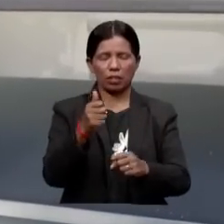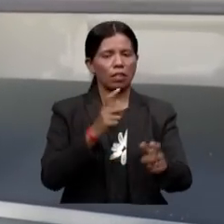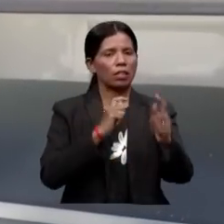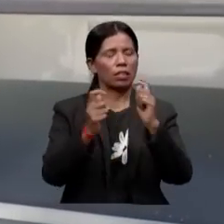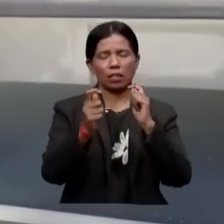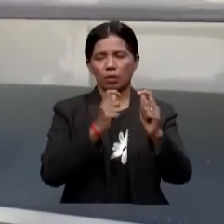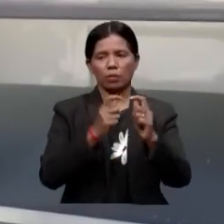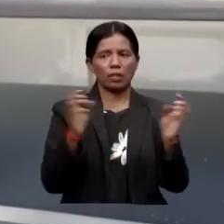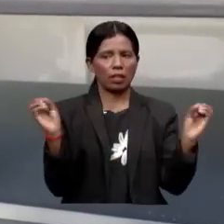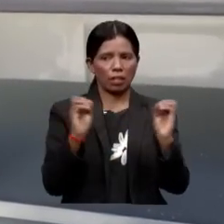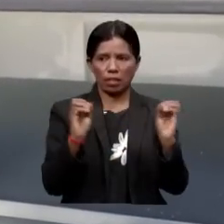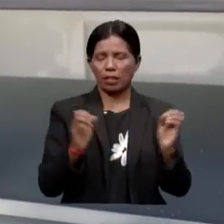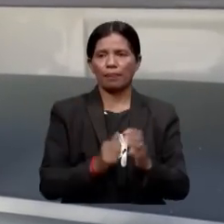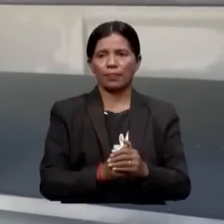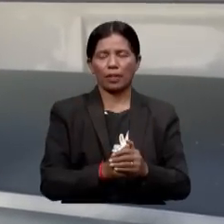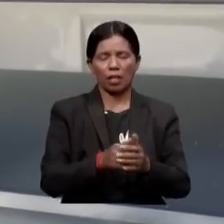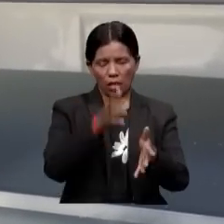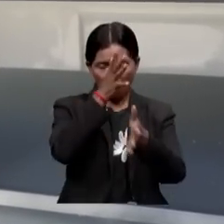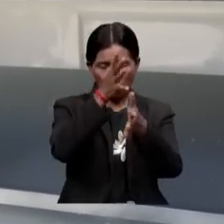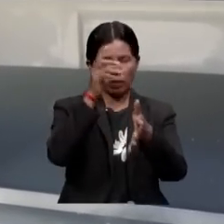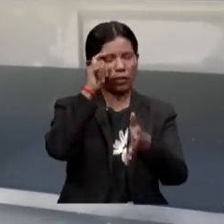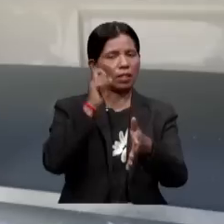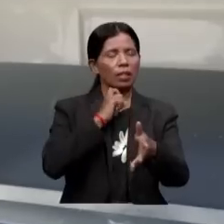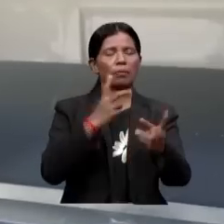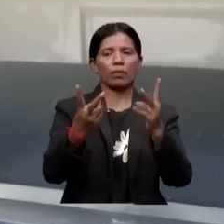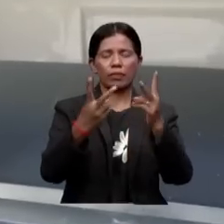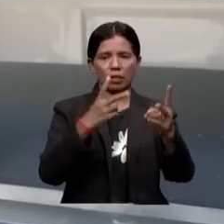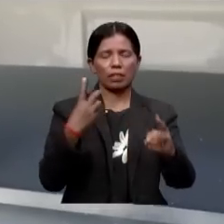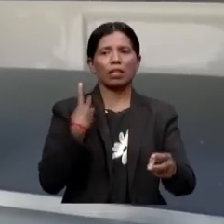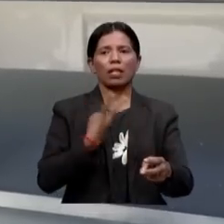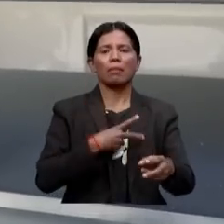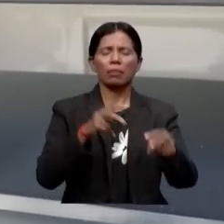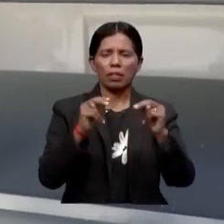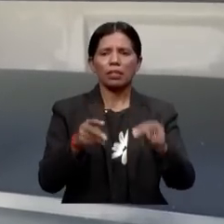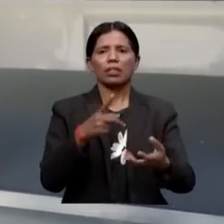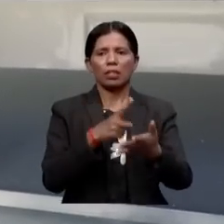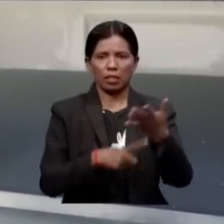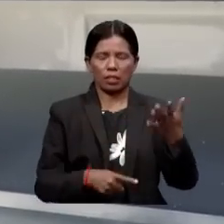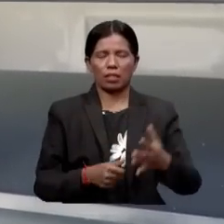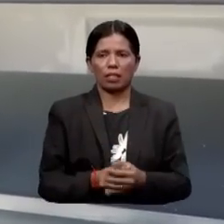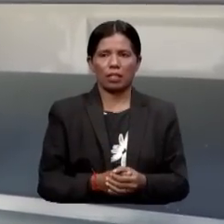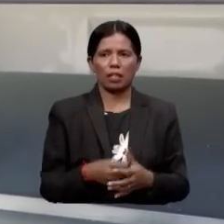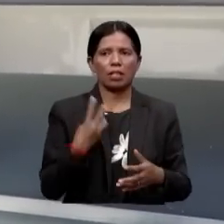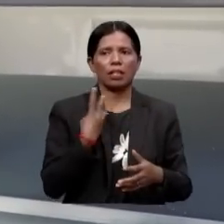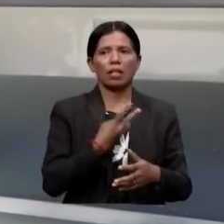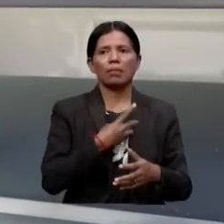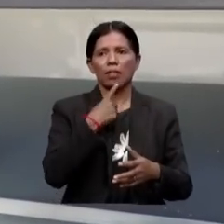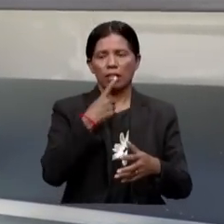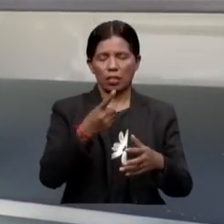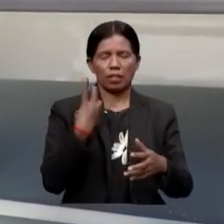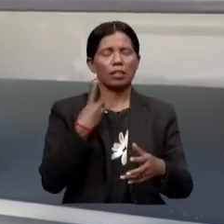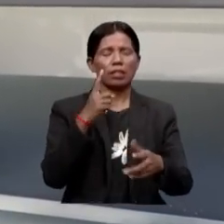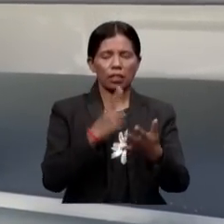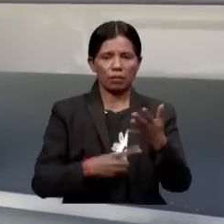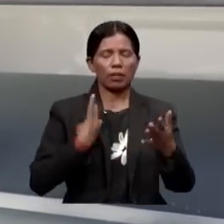hija. Agora abonana mai visita ami, ne usu ami procedure saída anti. Ami dehan deit saída macamini a